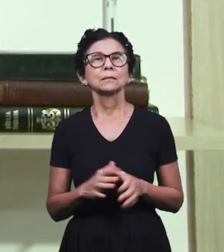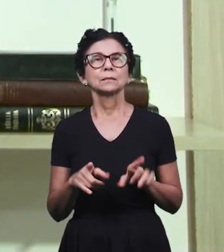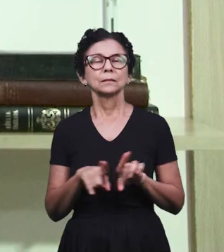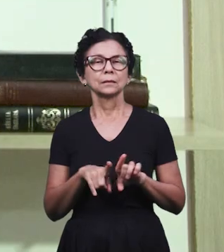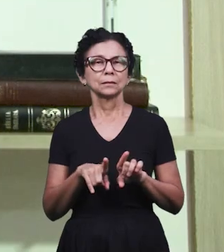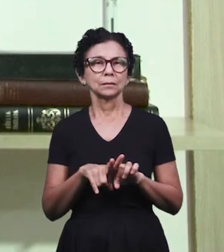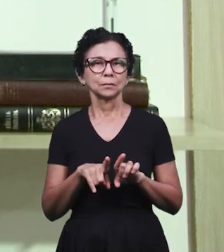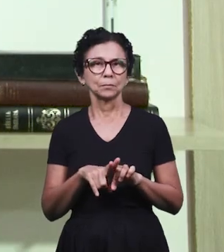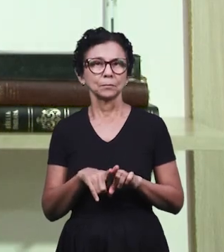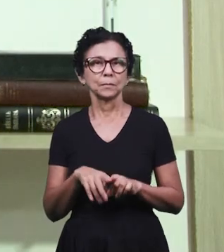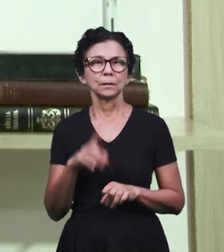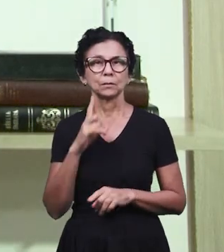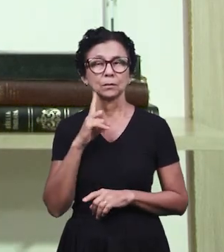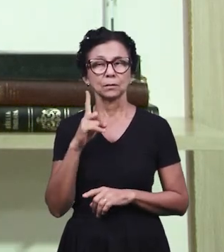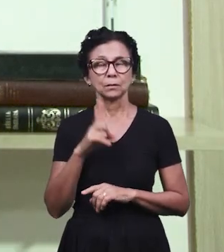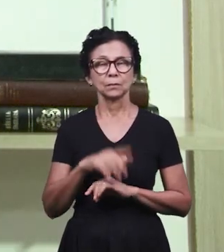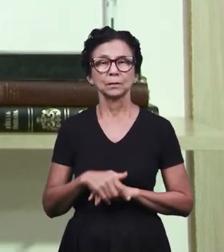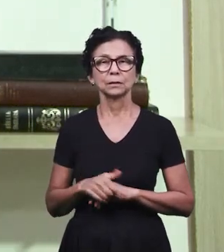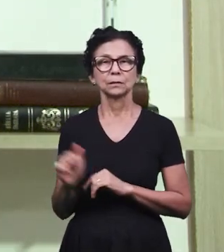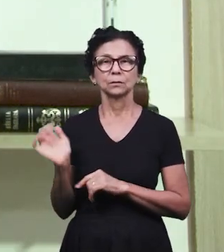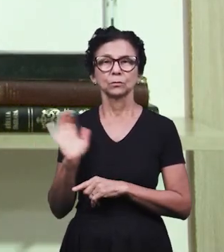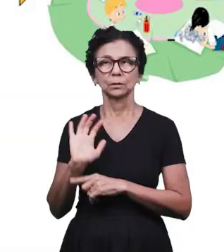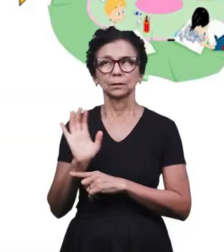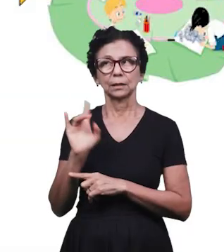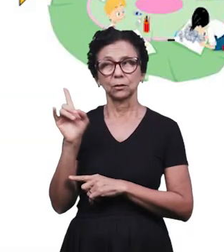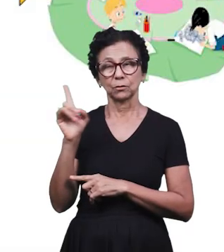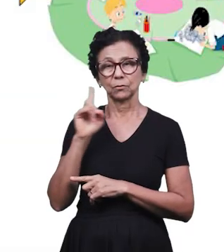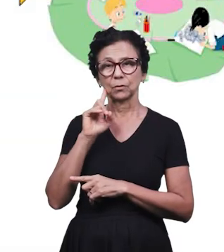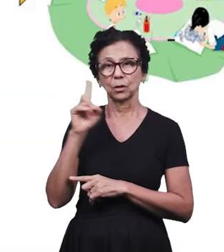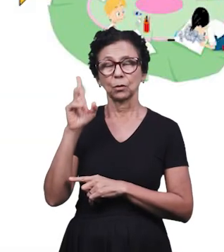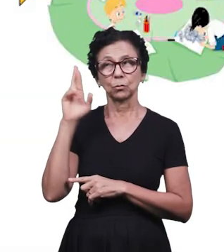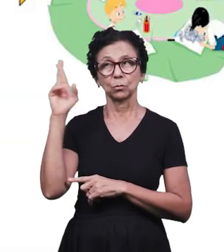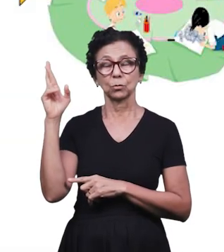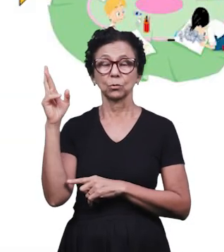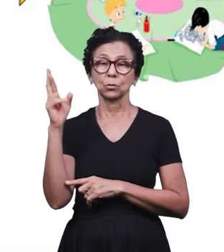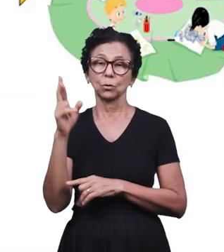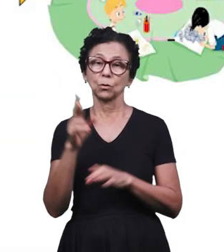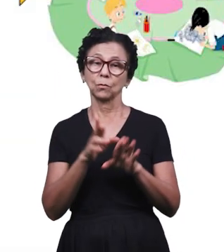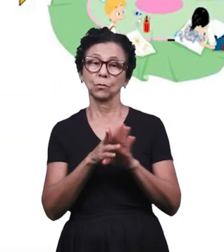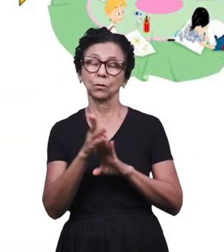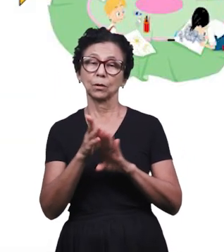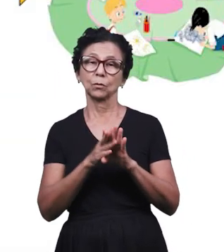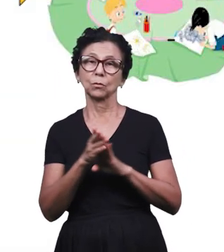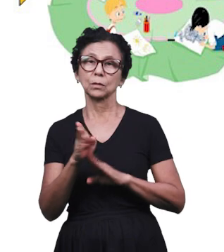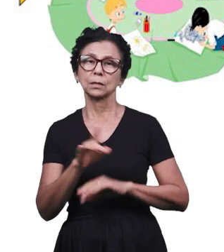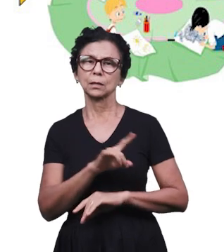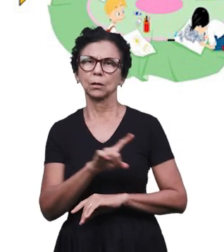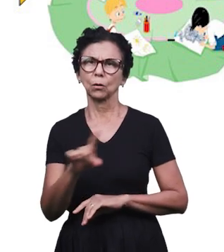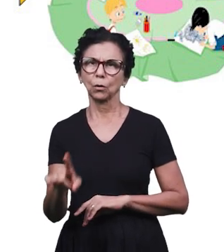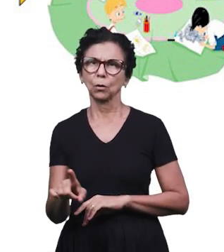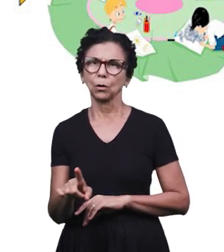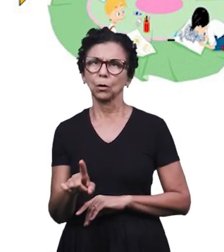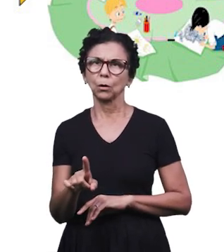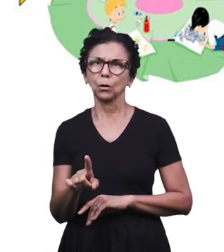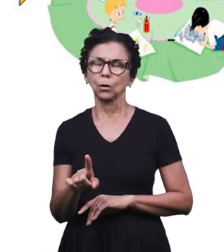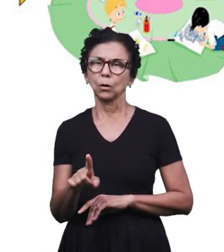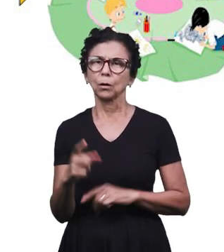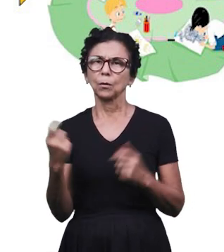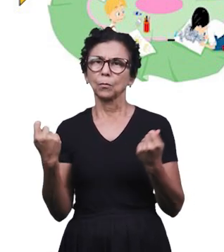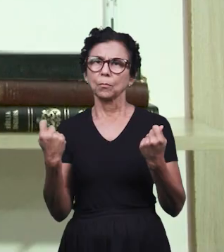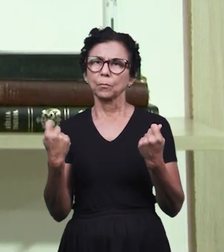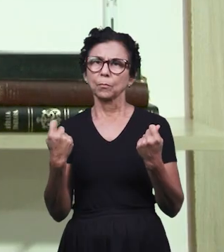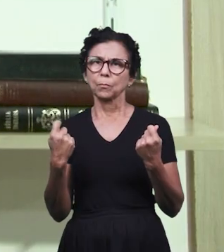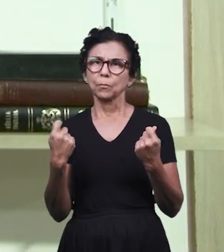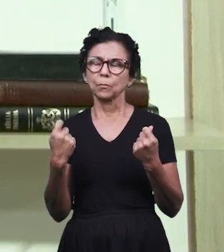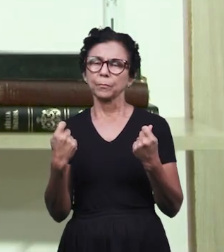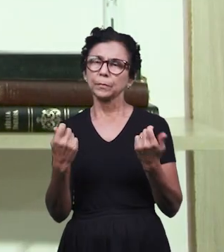slide a seguir, o Senhor mesmo orienta na sua palavra: faça-se tudo decentemente e com ordem. Então, entrar